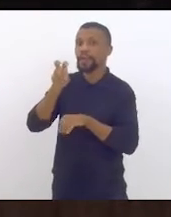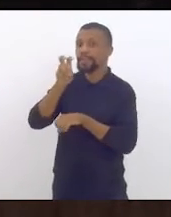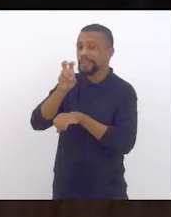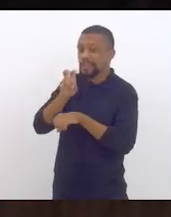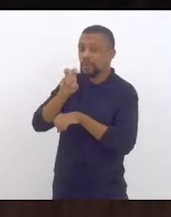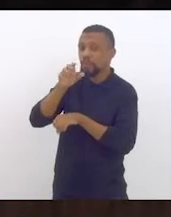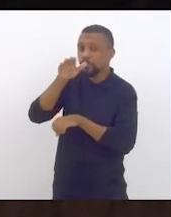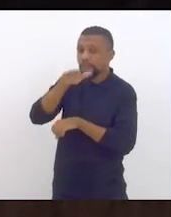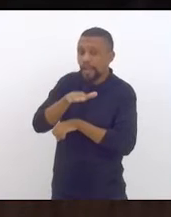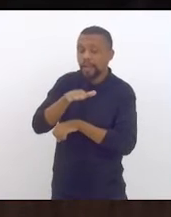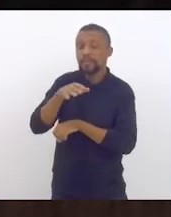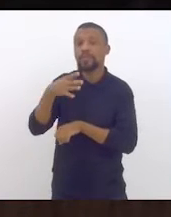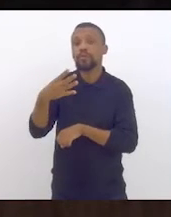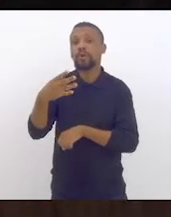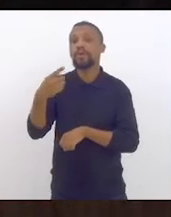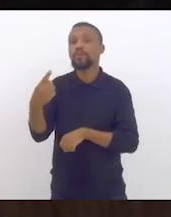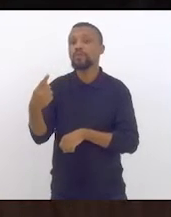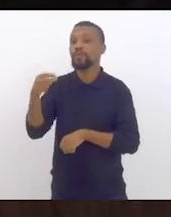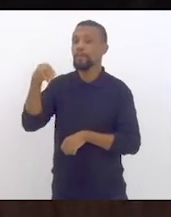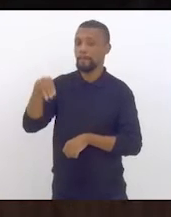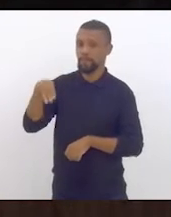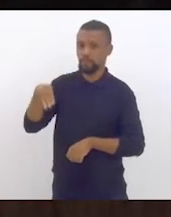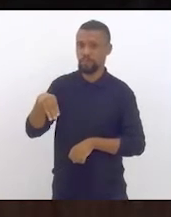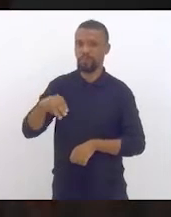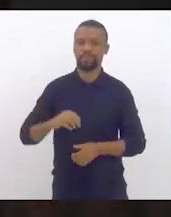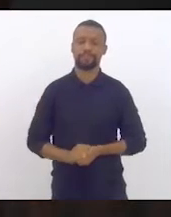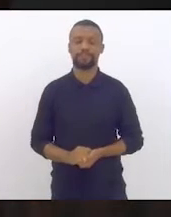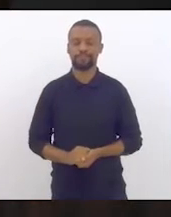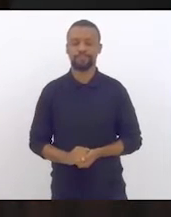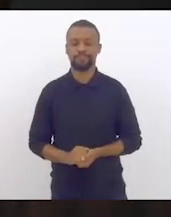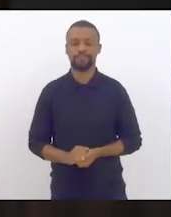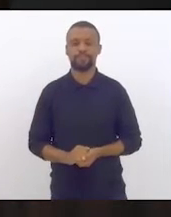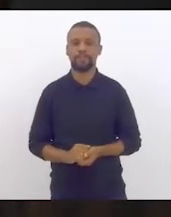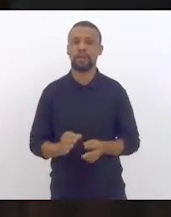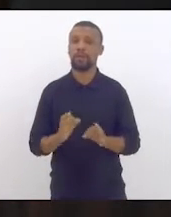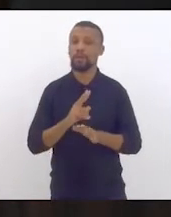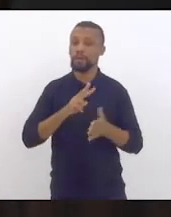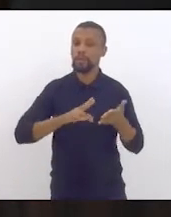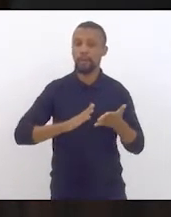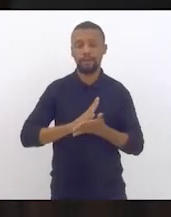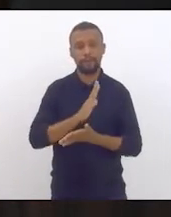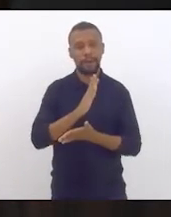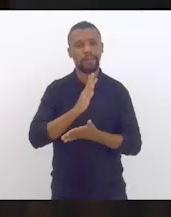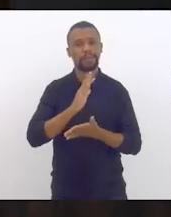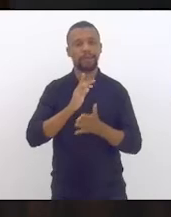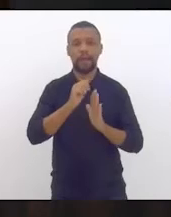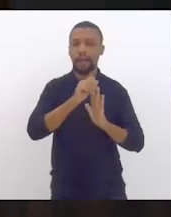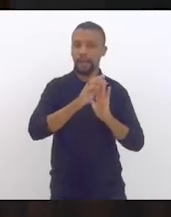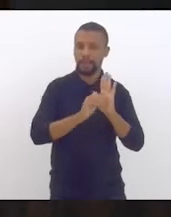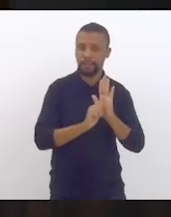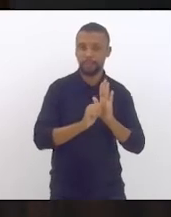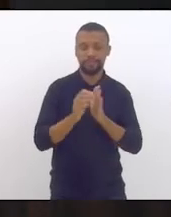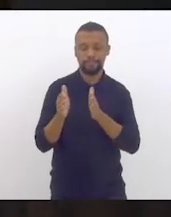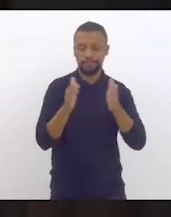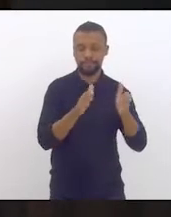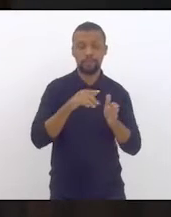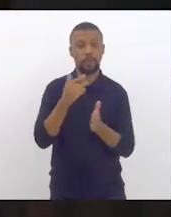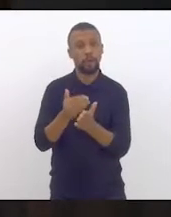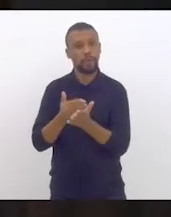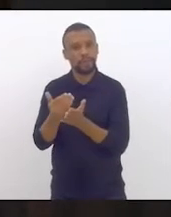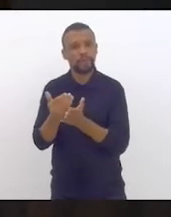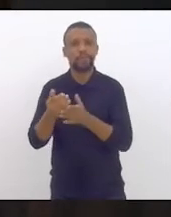17horas e 41 minutos lida e aprovada a ata passa seu expediente Inicial